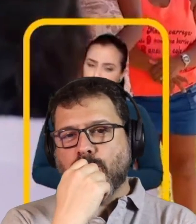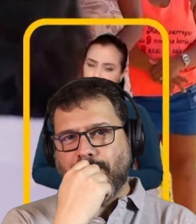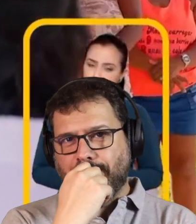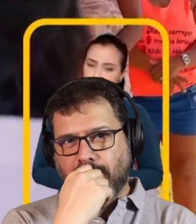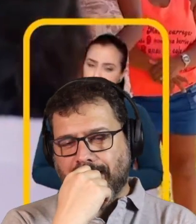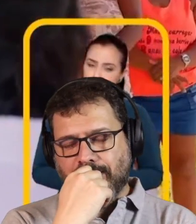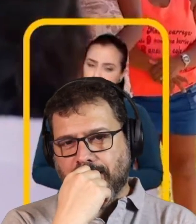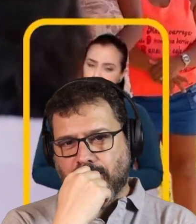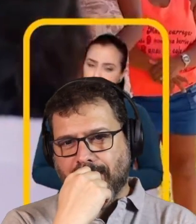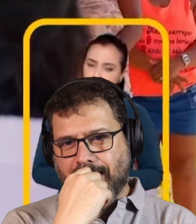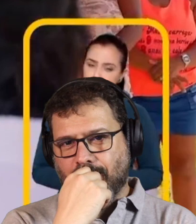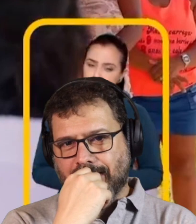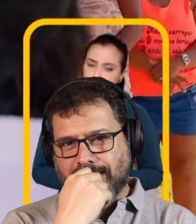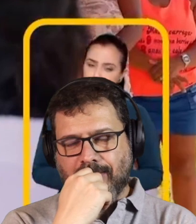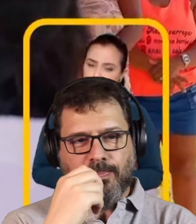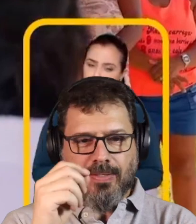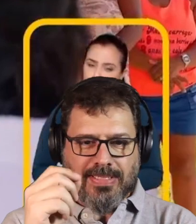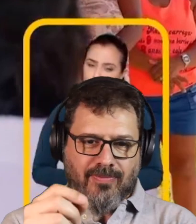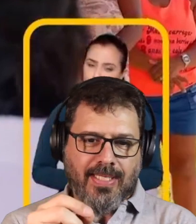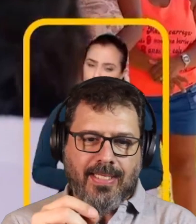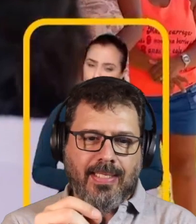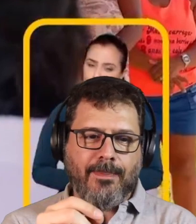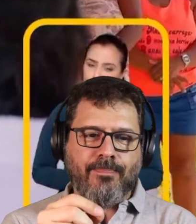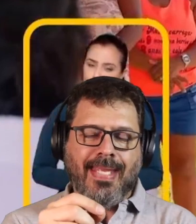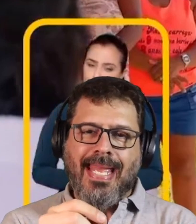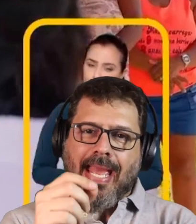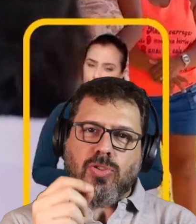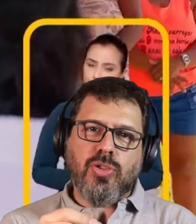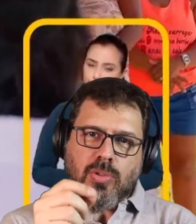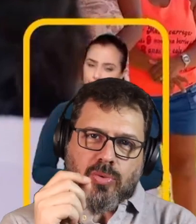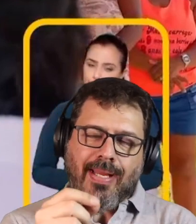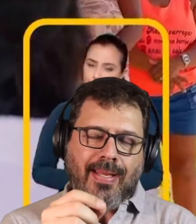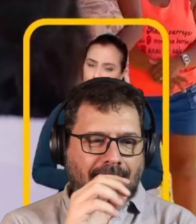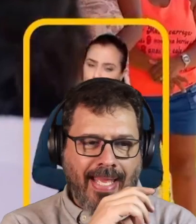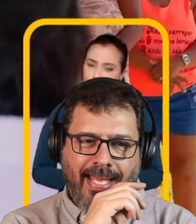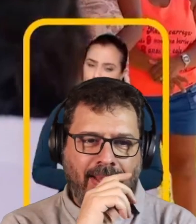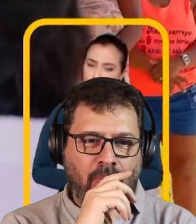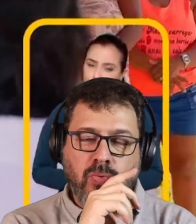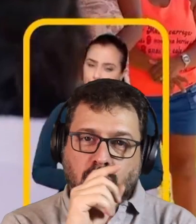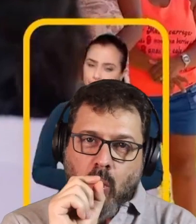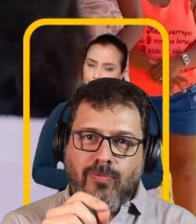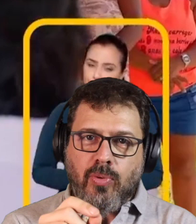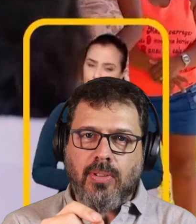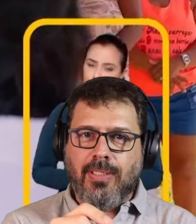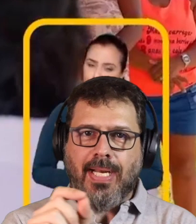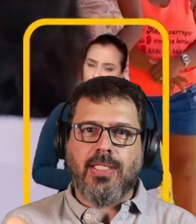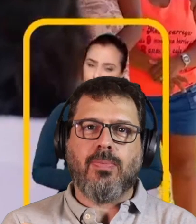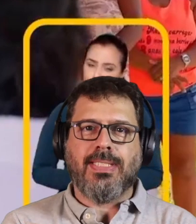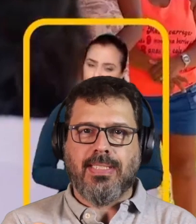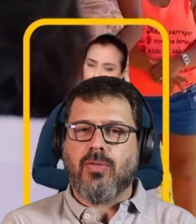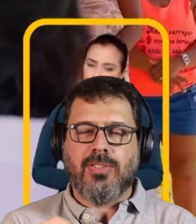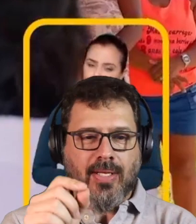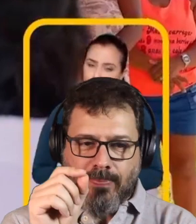Eu acho super importante isso que está acontecendo, porque você vê que é um discurso, é um novo